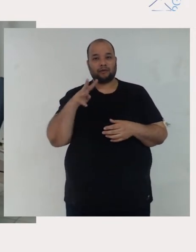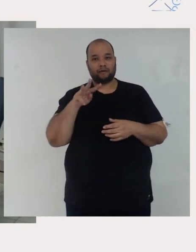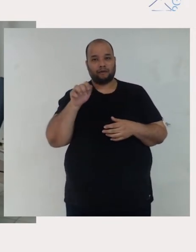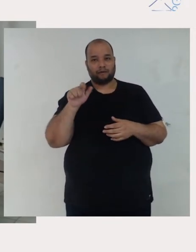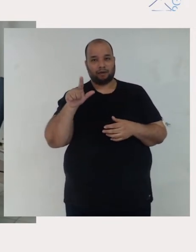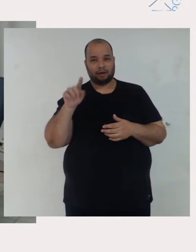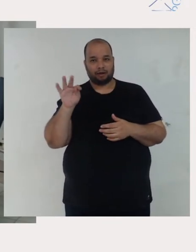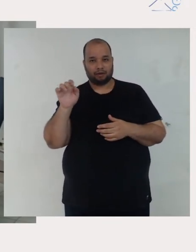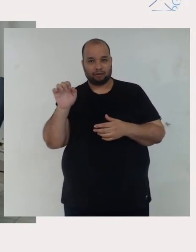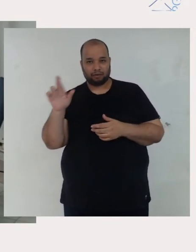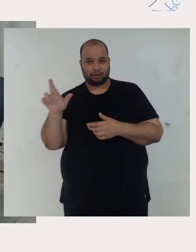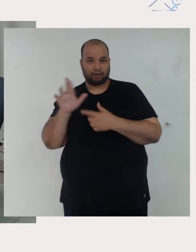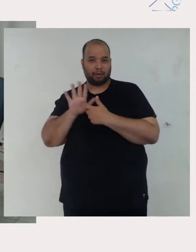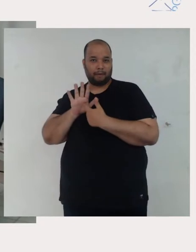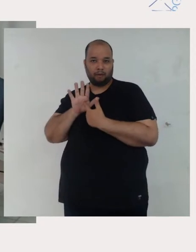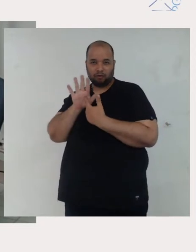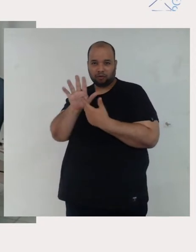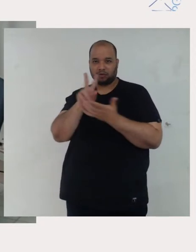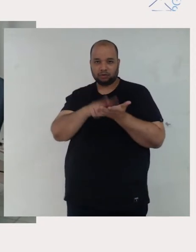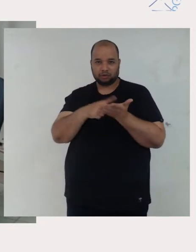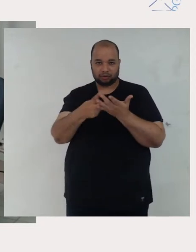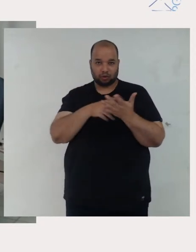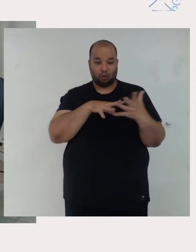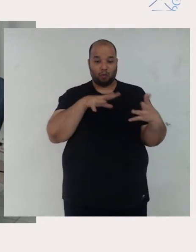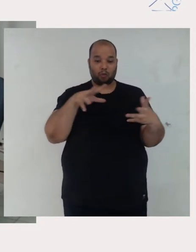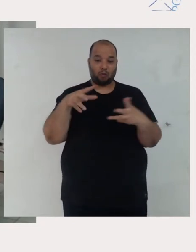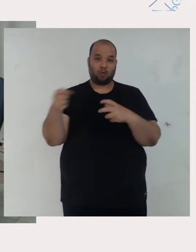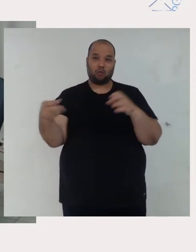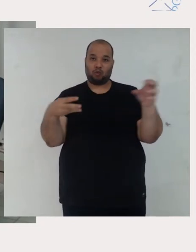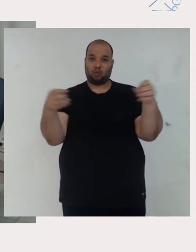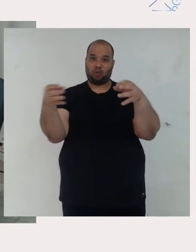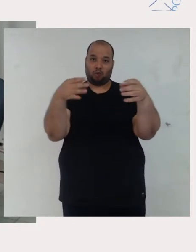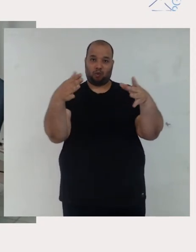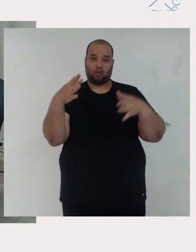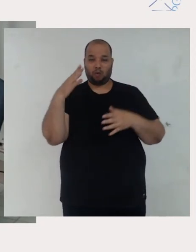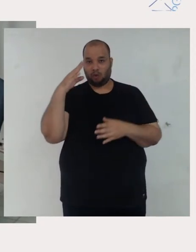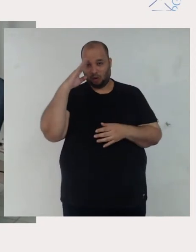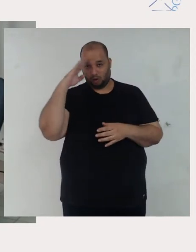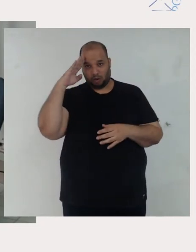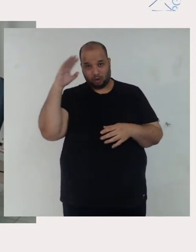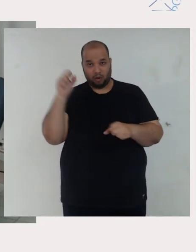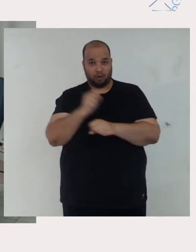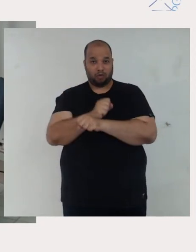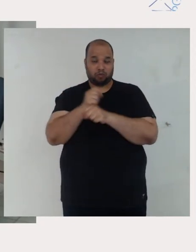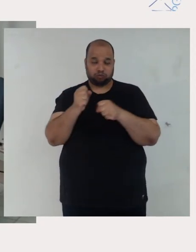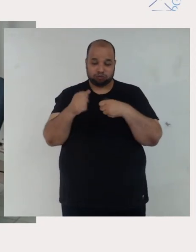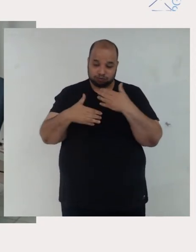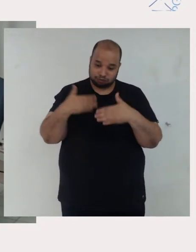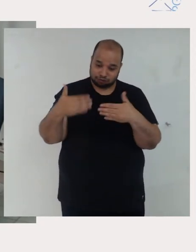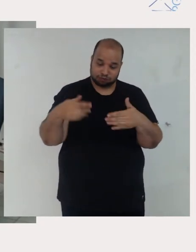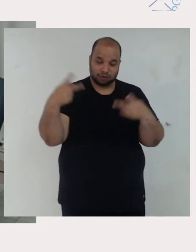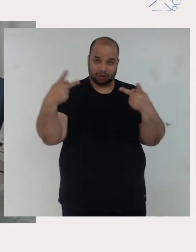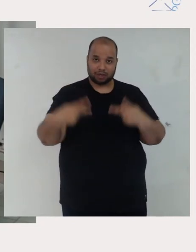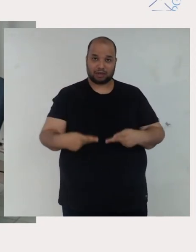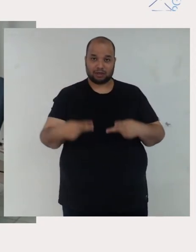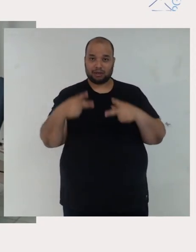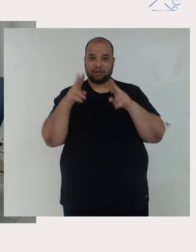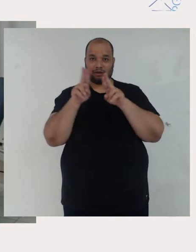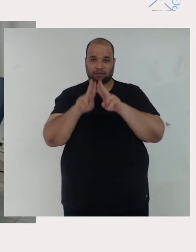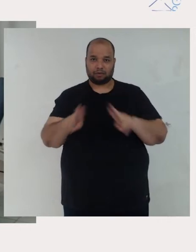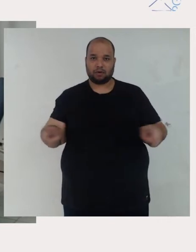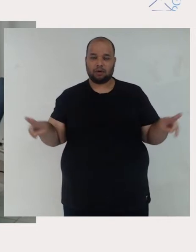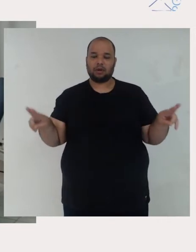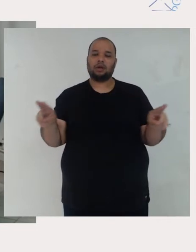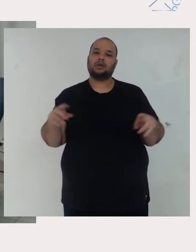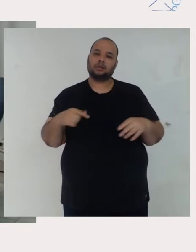mostrando o mundo da tradução como um mundo de atividade acadêmica intensa aqui na universidade. Conforme foram